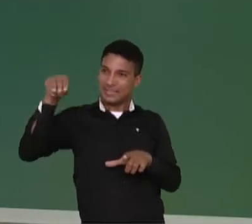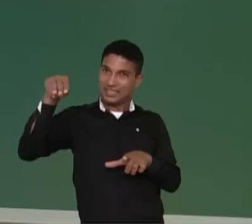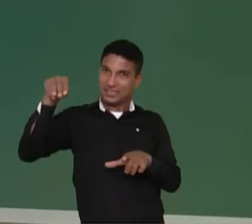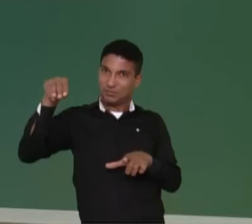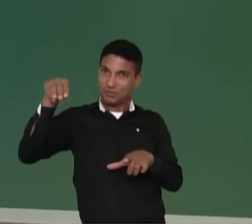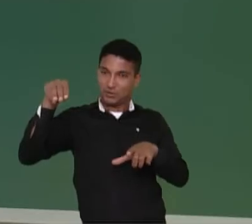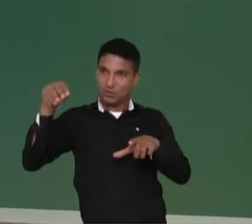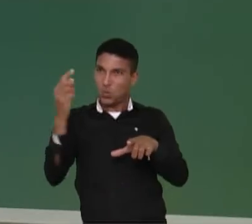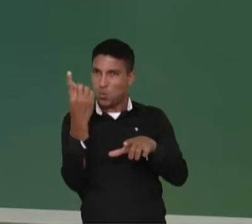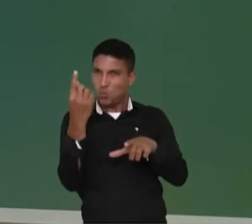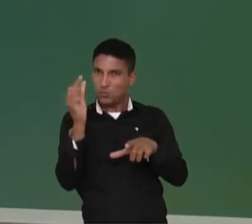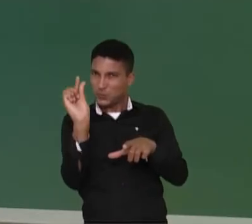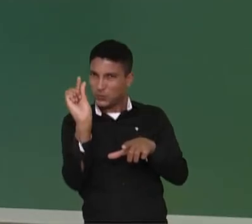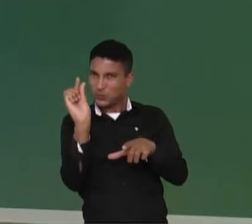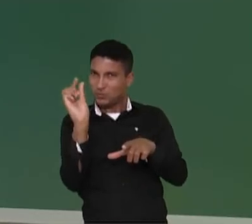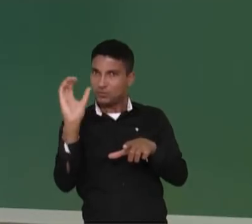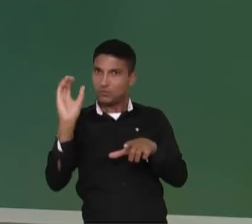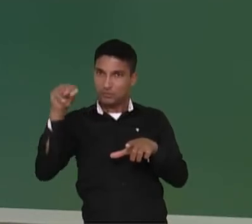tamanho real.